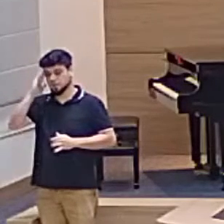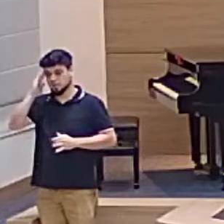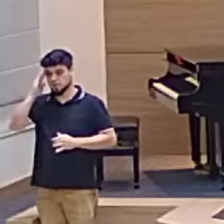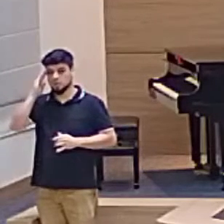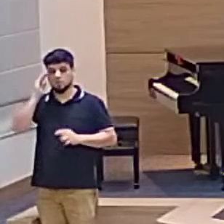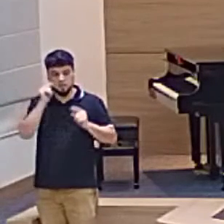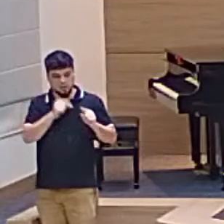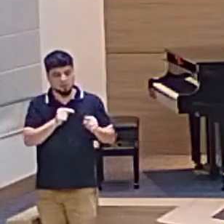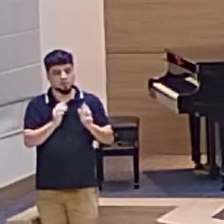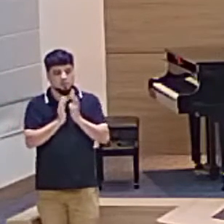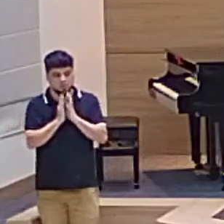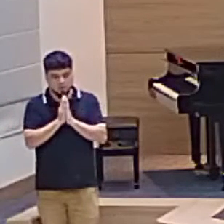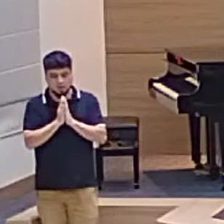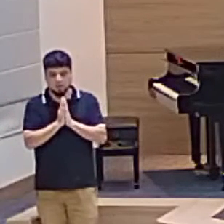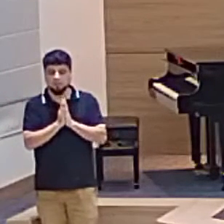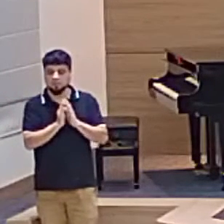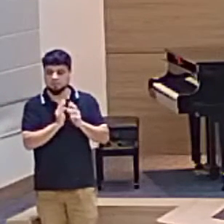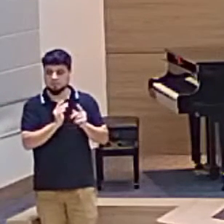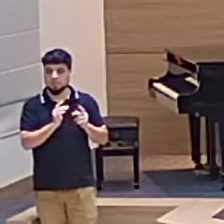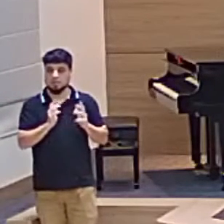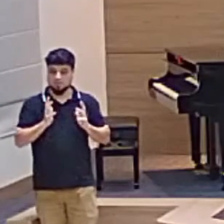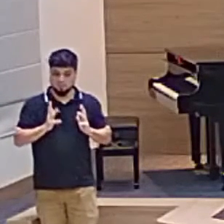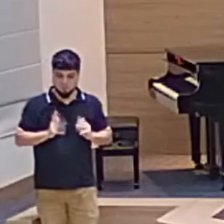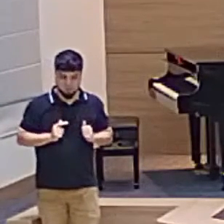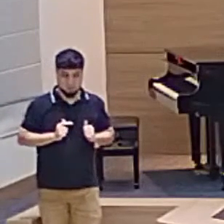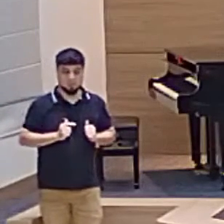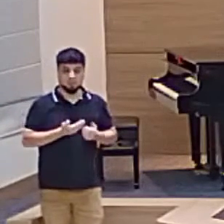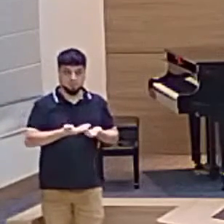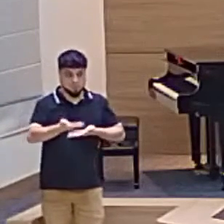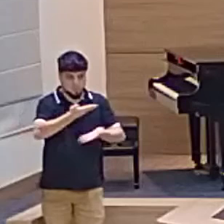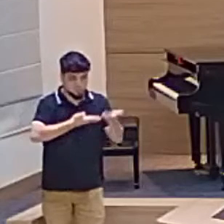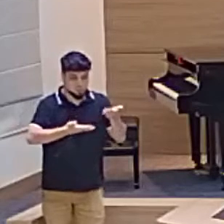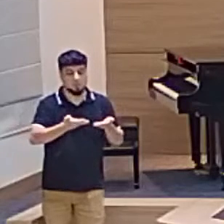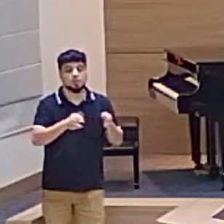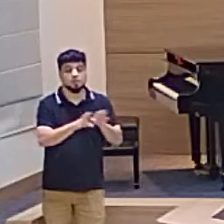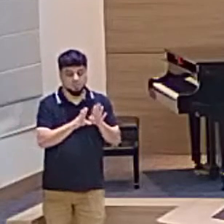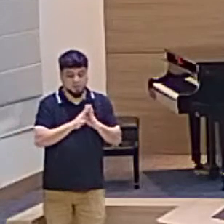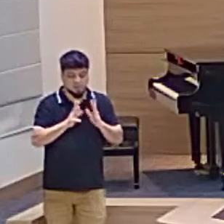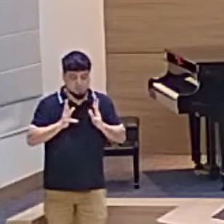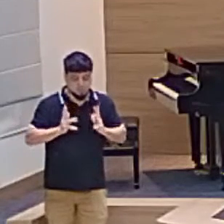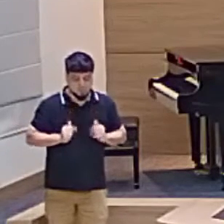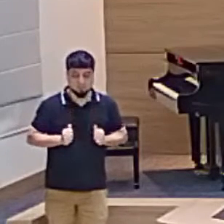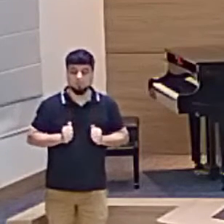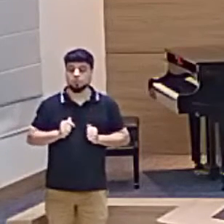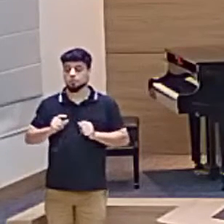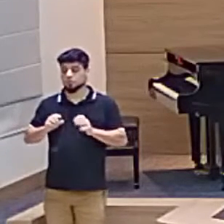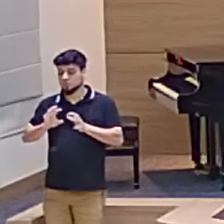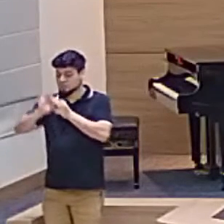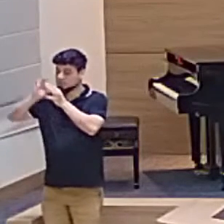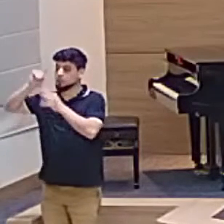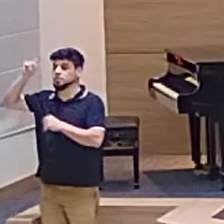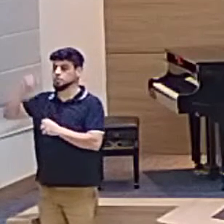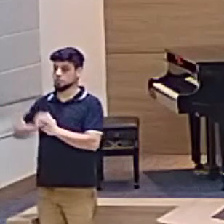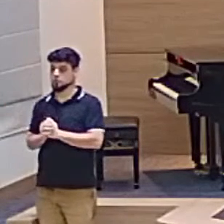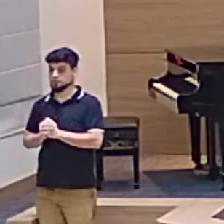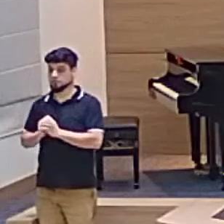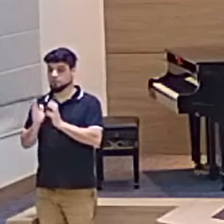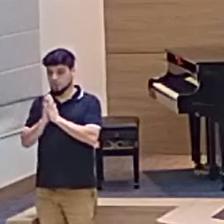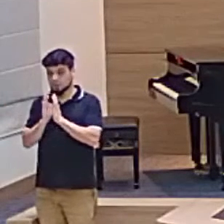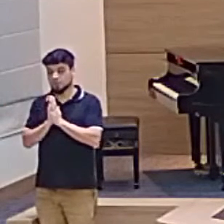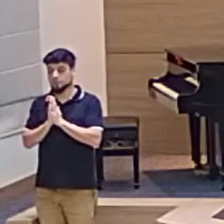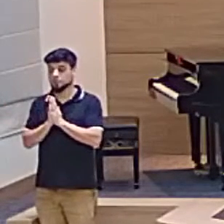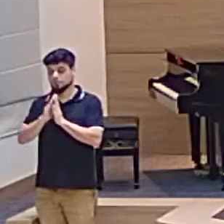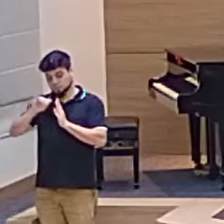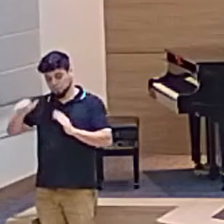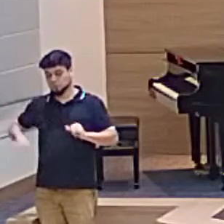com Deus pureza Oi e a relação dos seus filhos com Deus irmãos O porém